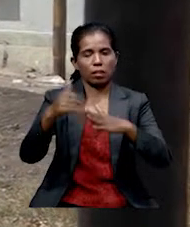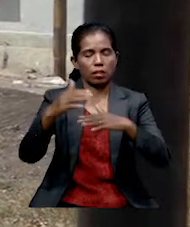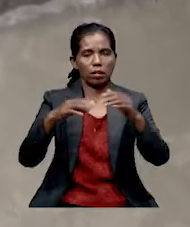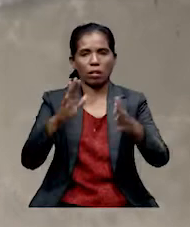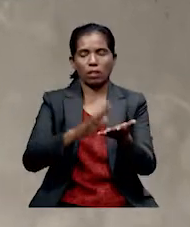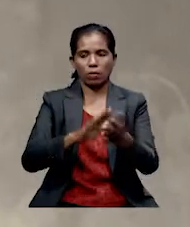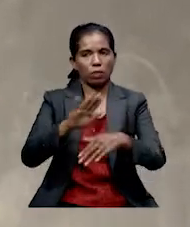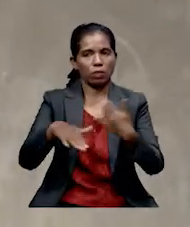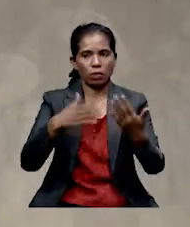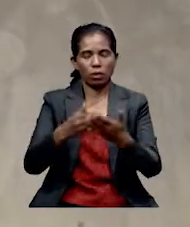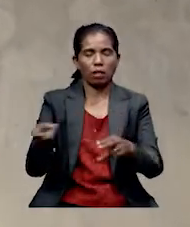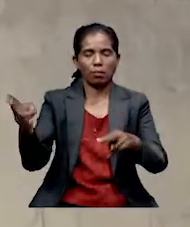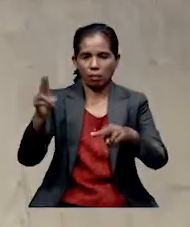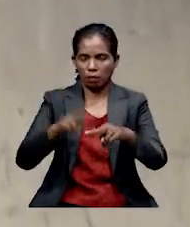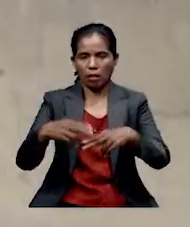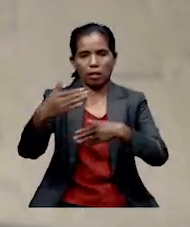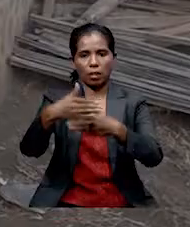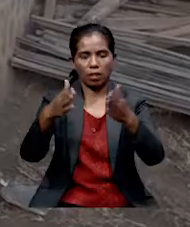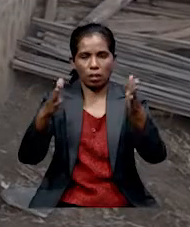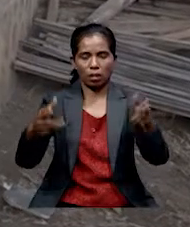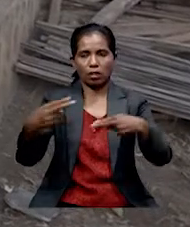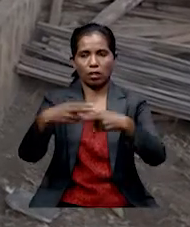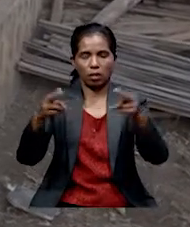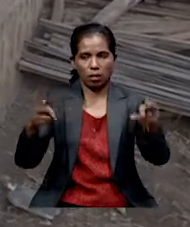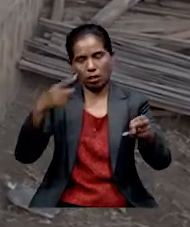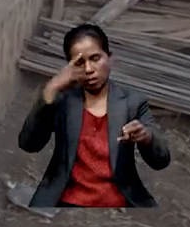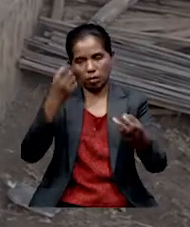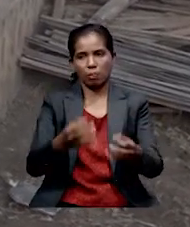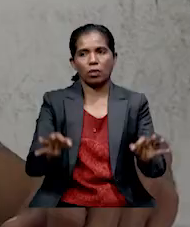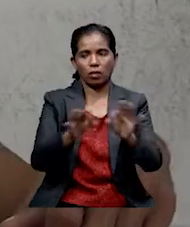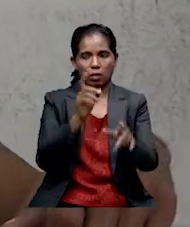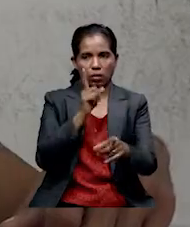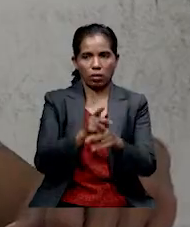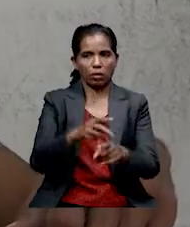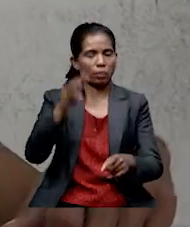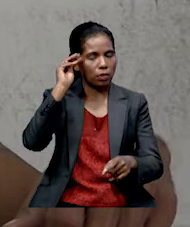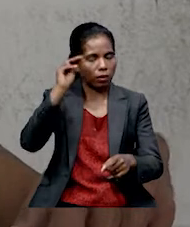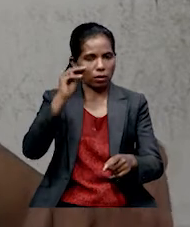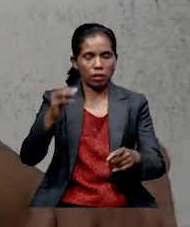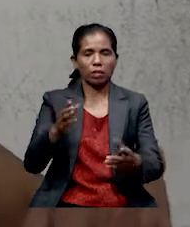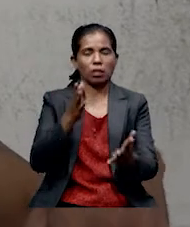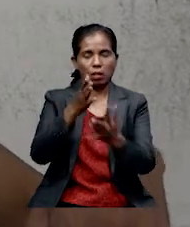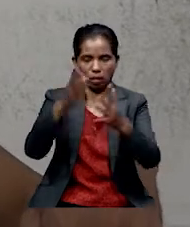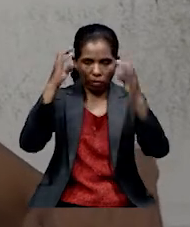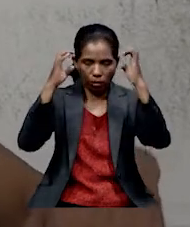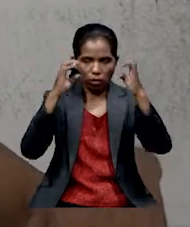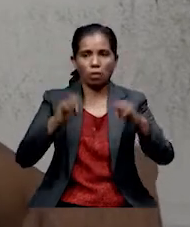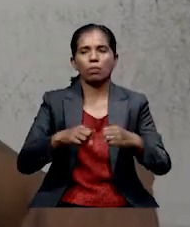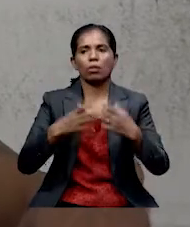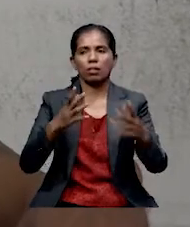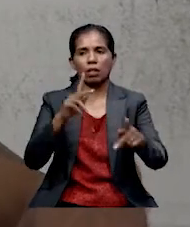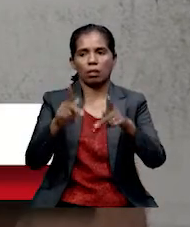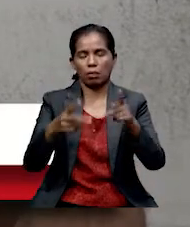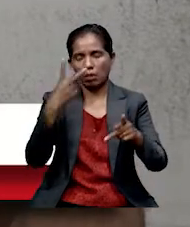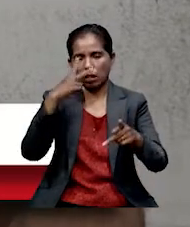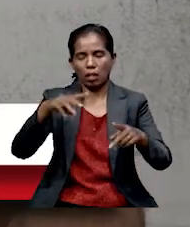onde aumenta sala de aula, também sala de aula importante TBS. O Ministério da Educação atua atingindo a escola de educação, ou em SA, quando a comunidade disturba na